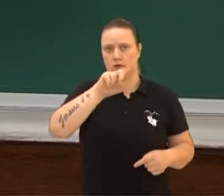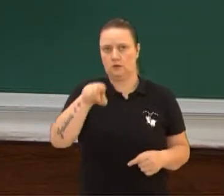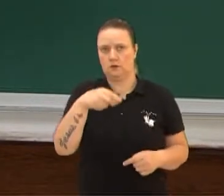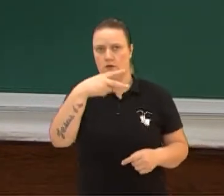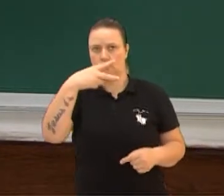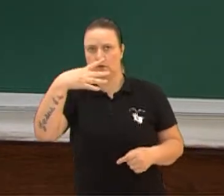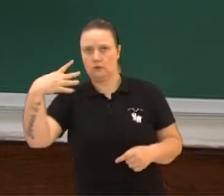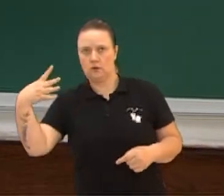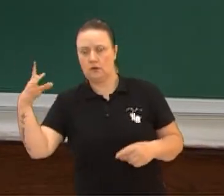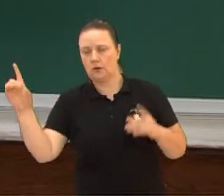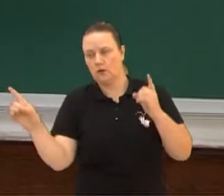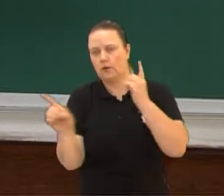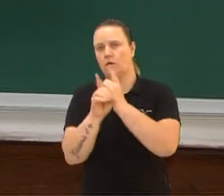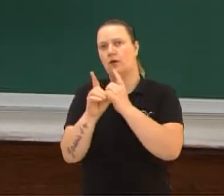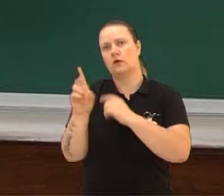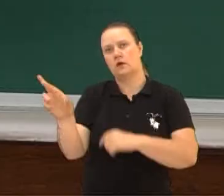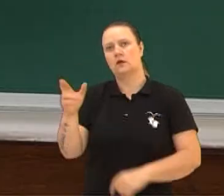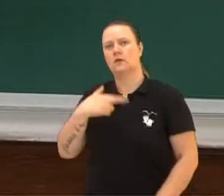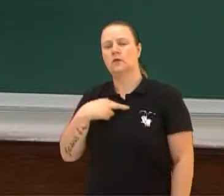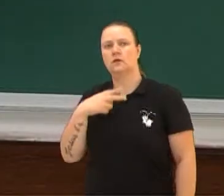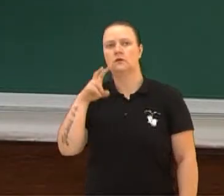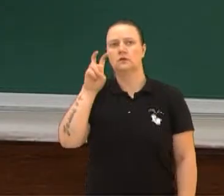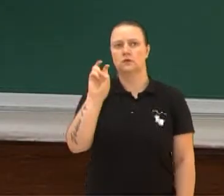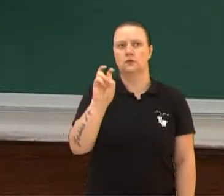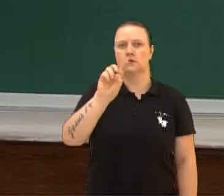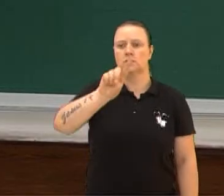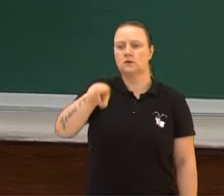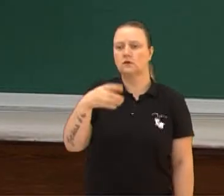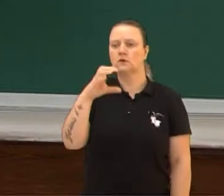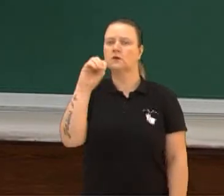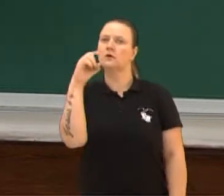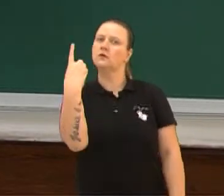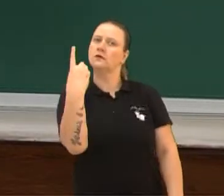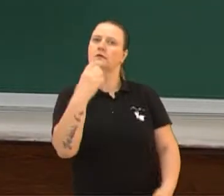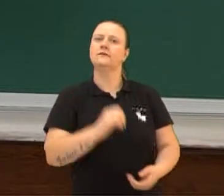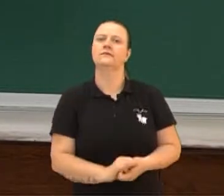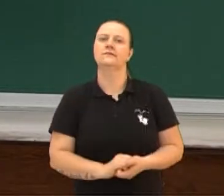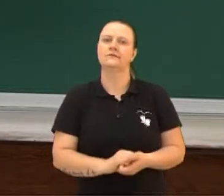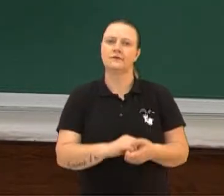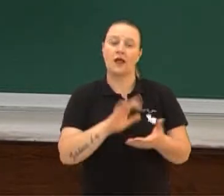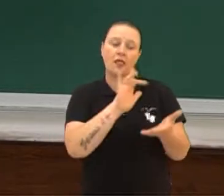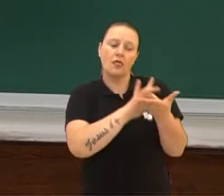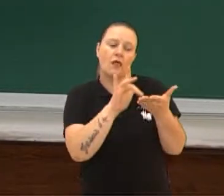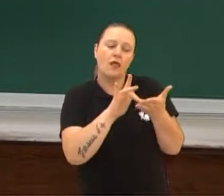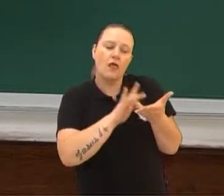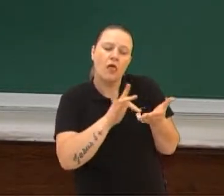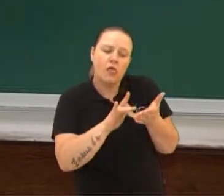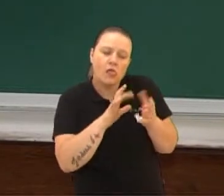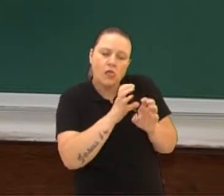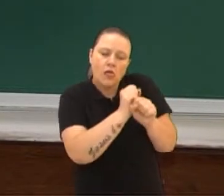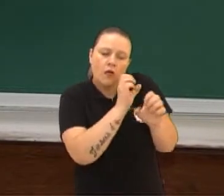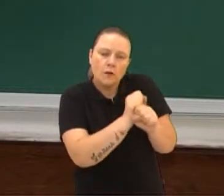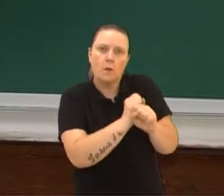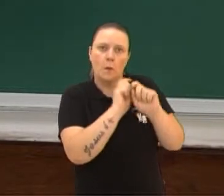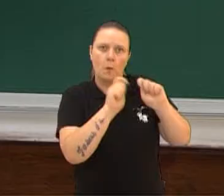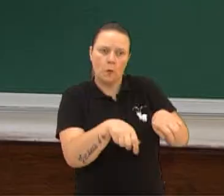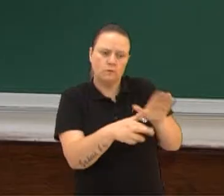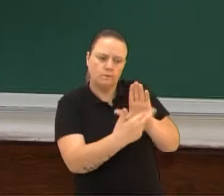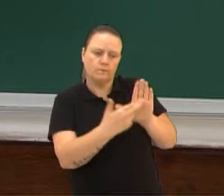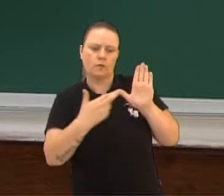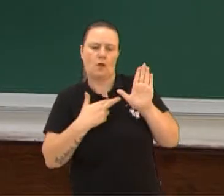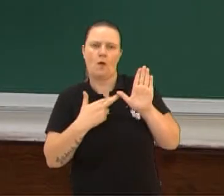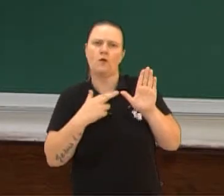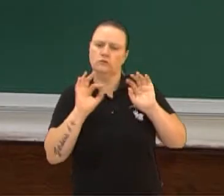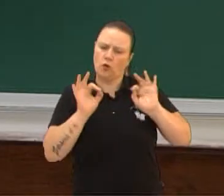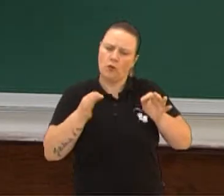num resultado de 5,01. Tá bom, gente? Então, na calculadora, se você colocar, é este valor